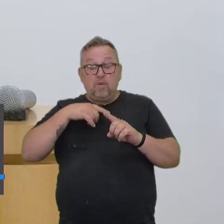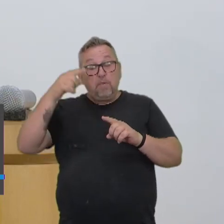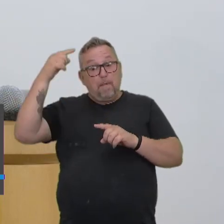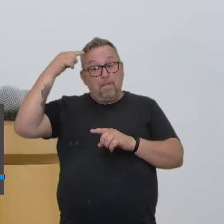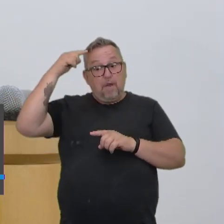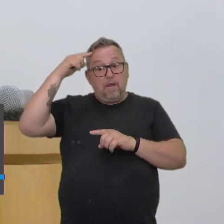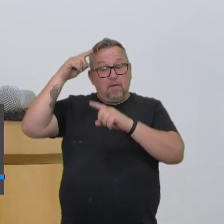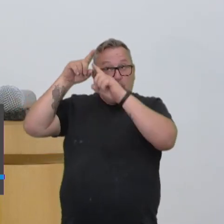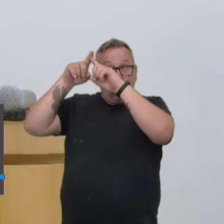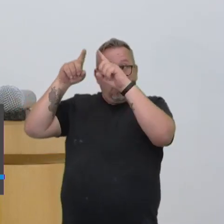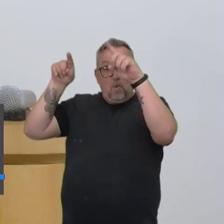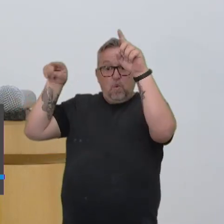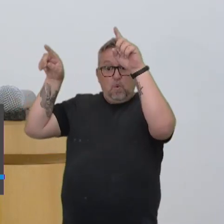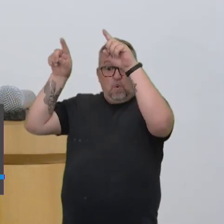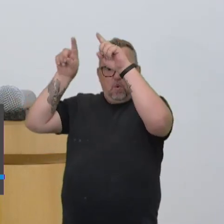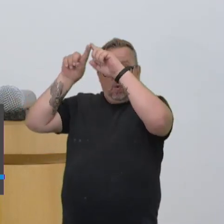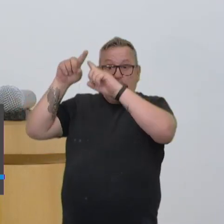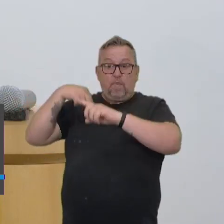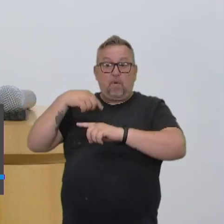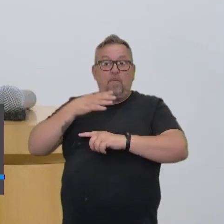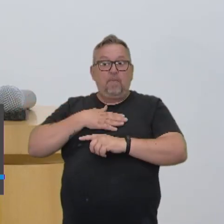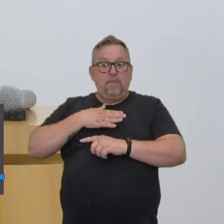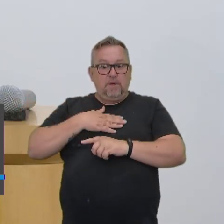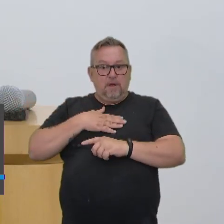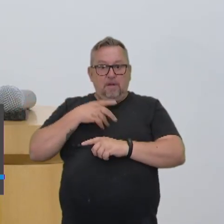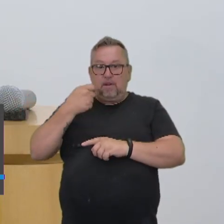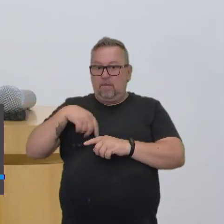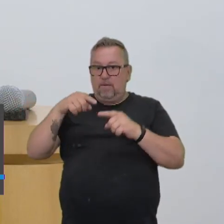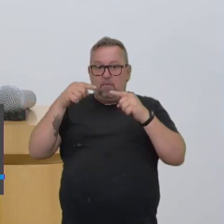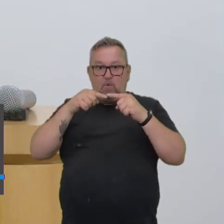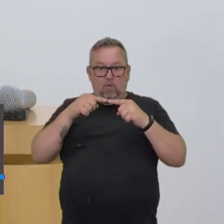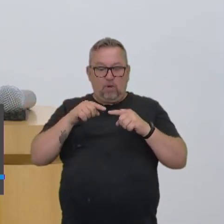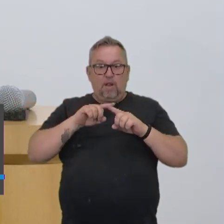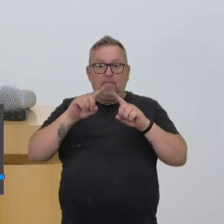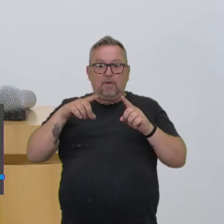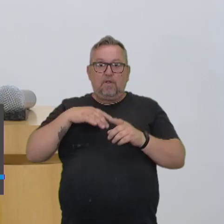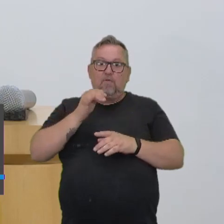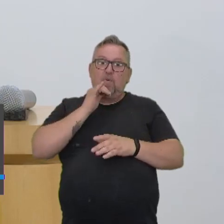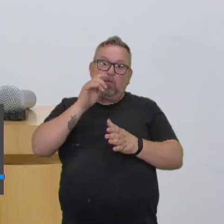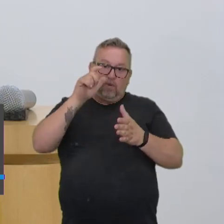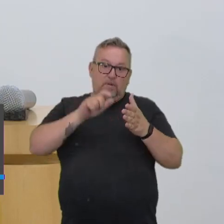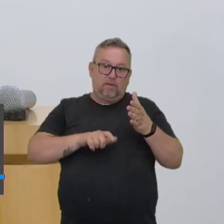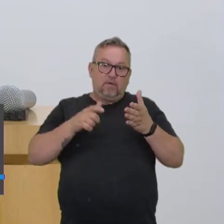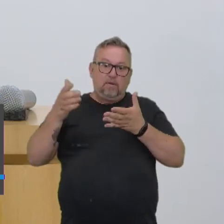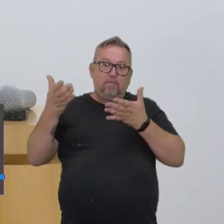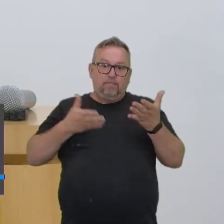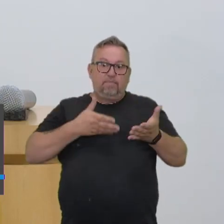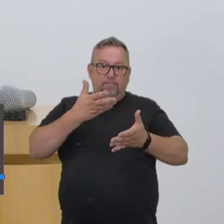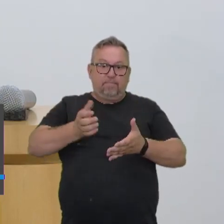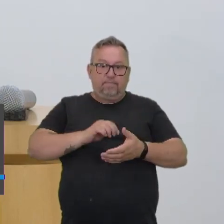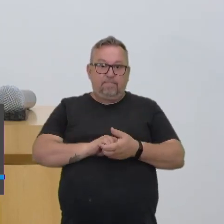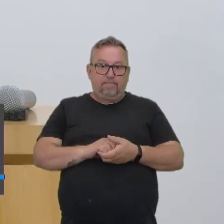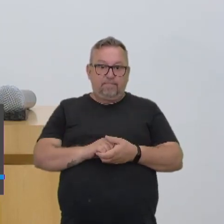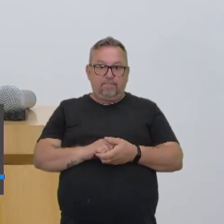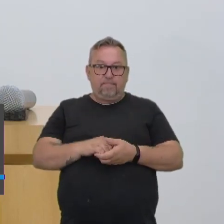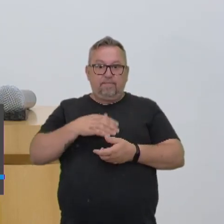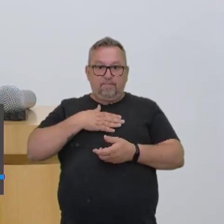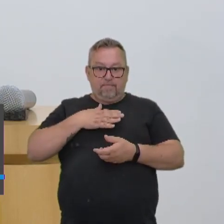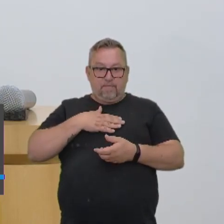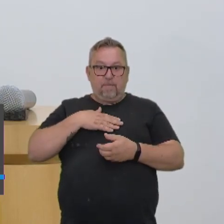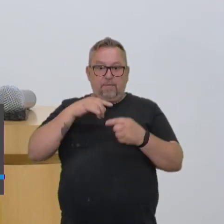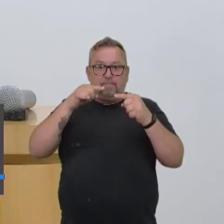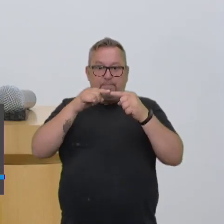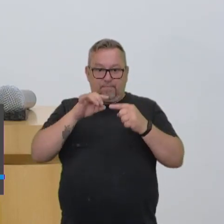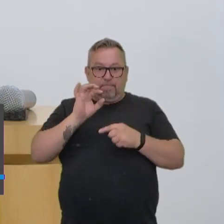da minha opinião, então isso não tem valor pedagógico, você não precisa concordar, mas é só um exemplo que eu trouxe, que pra mim faz